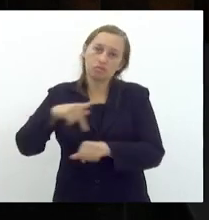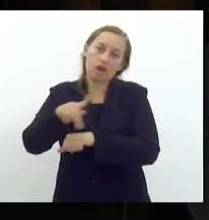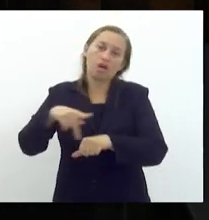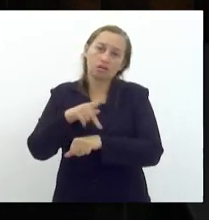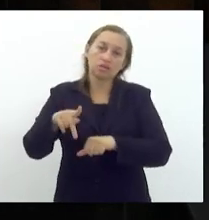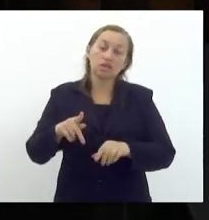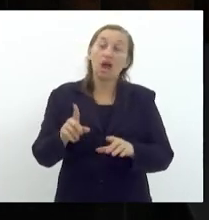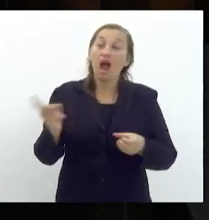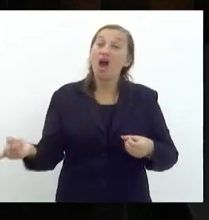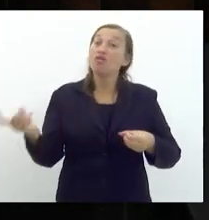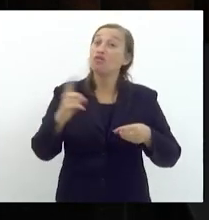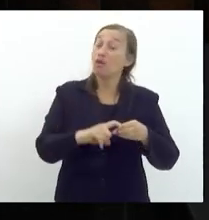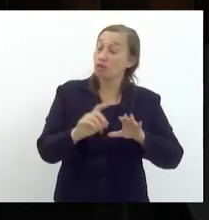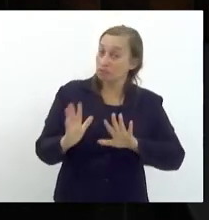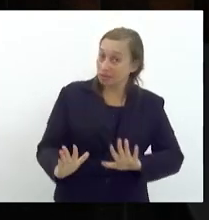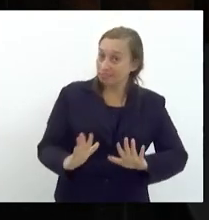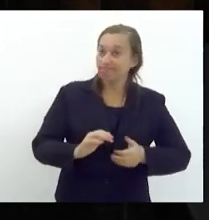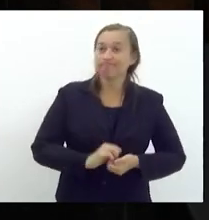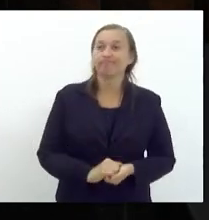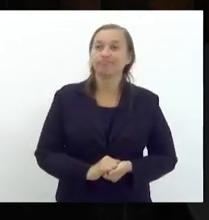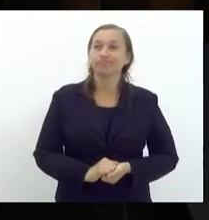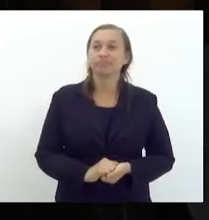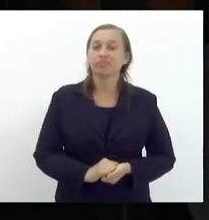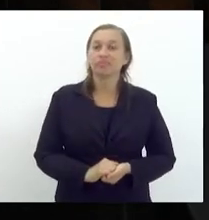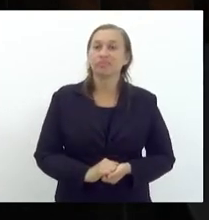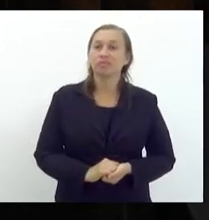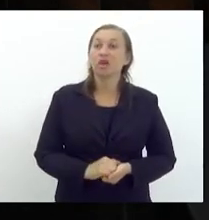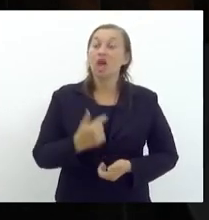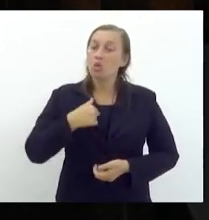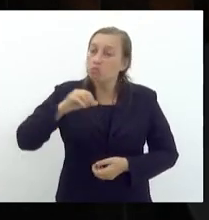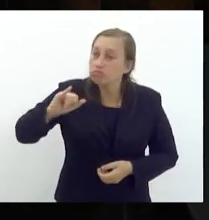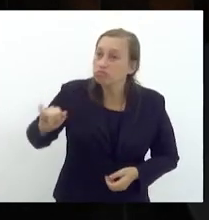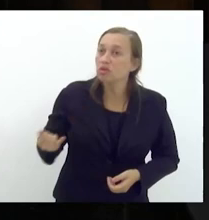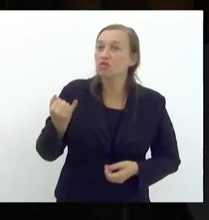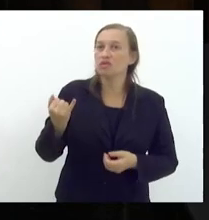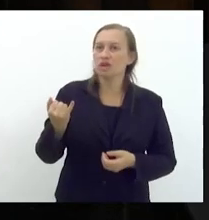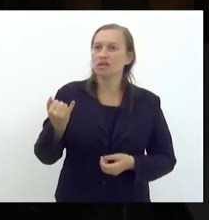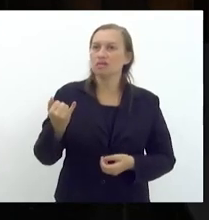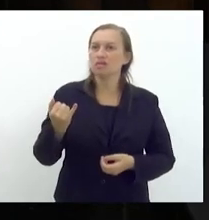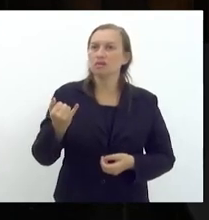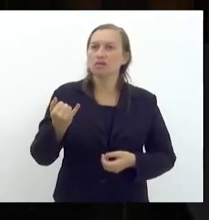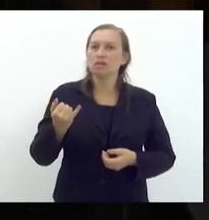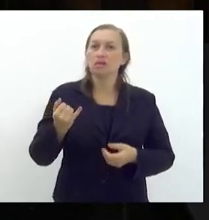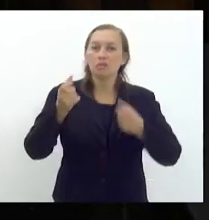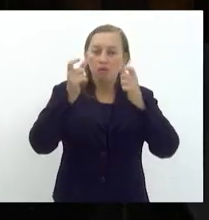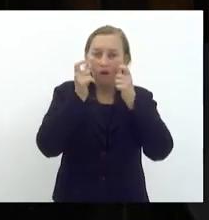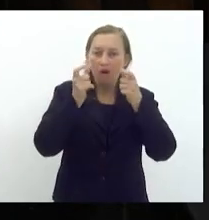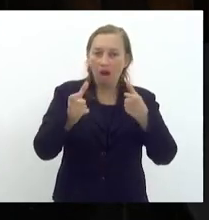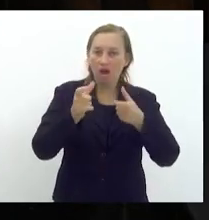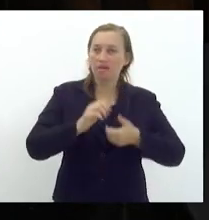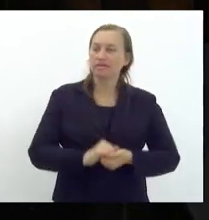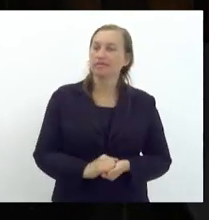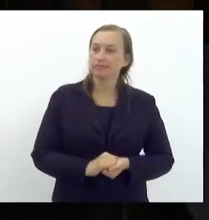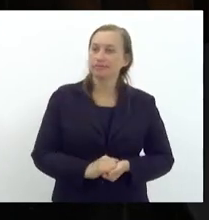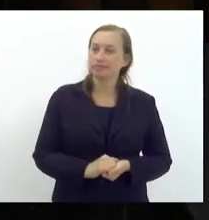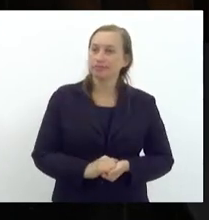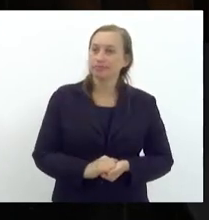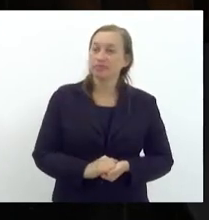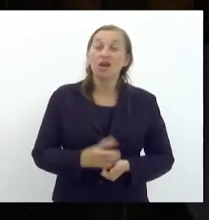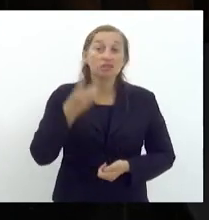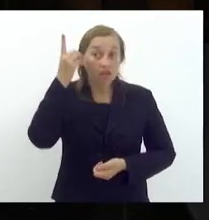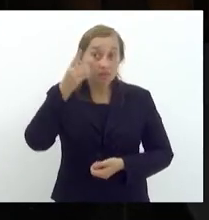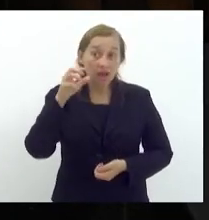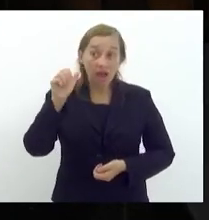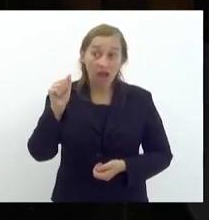dessa questão mas aí eu aproveito para fazer um alerta Deputado André